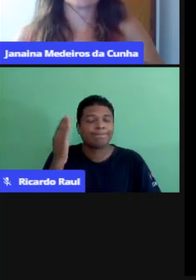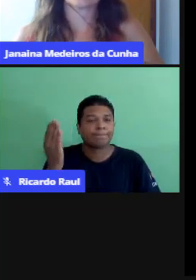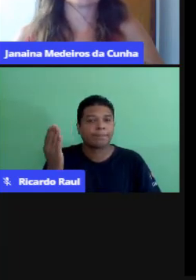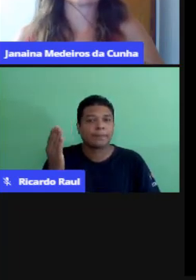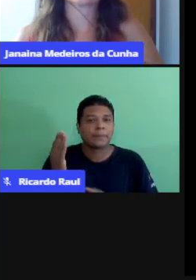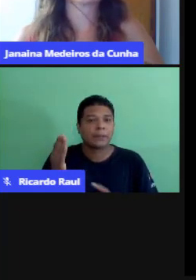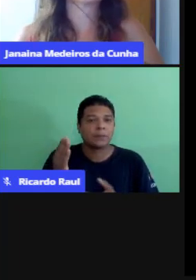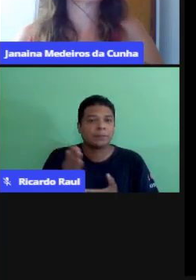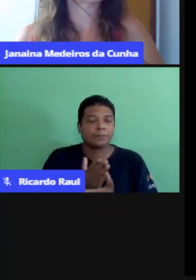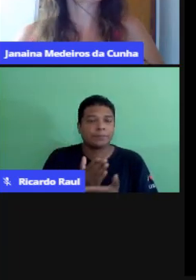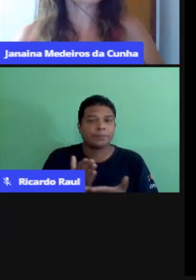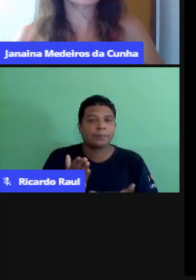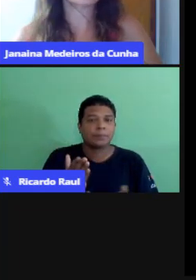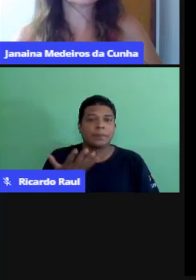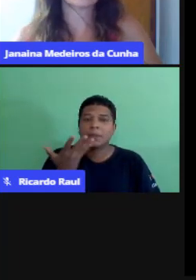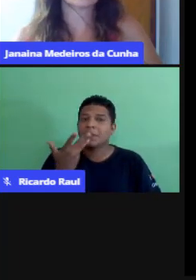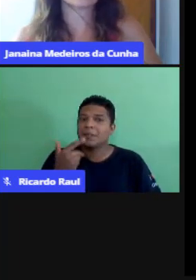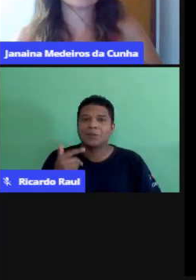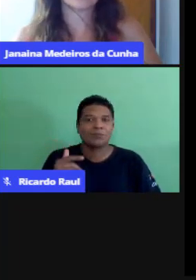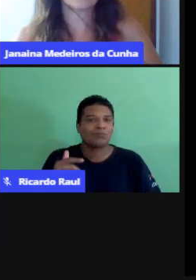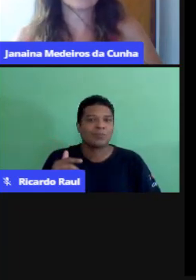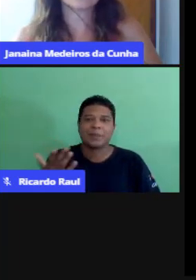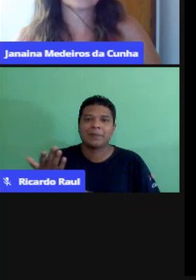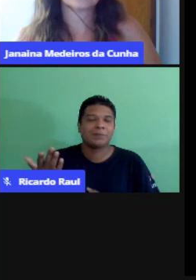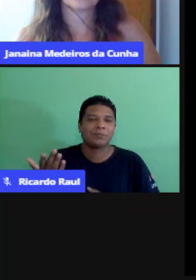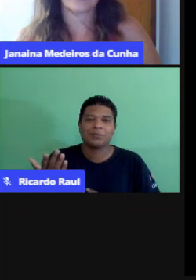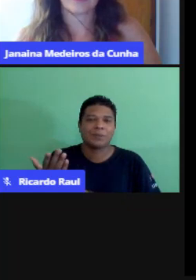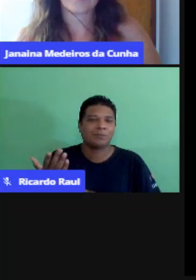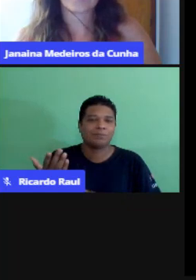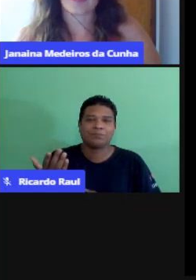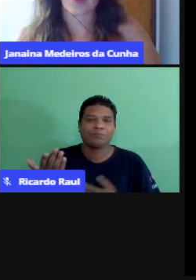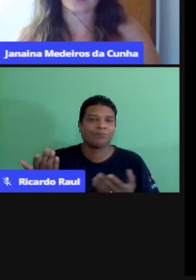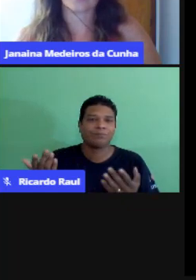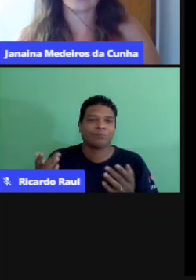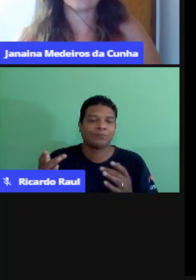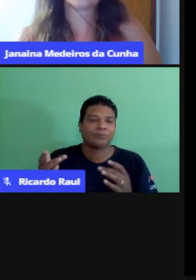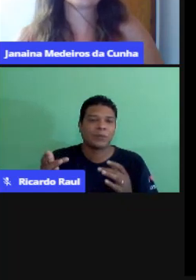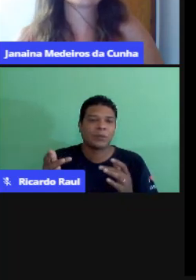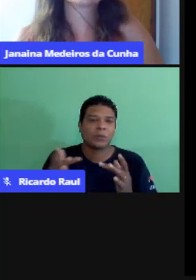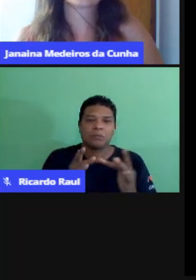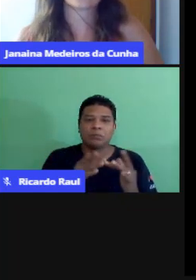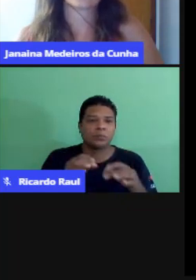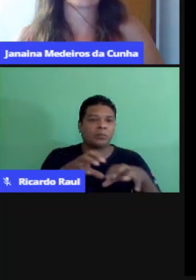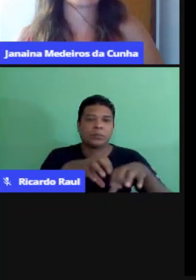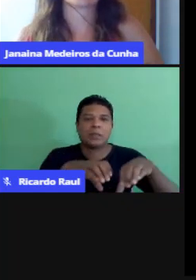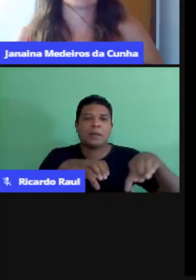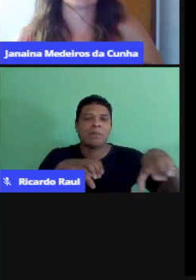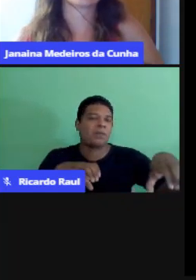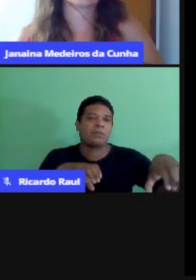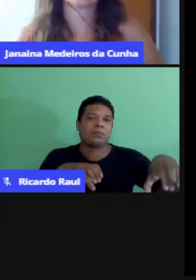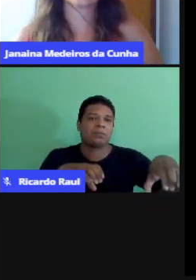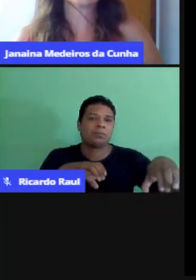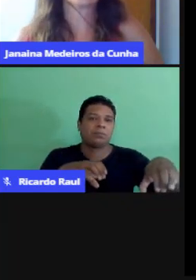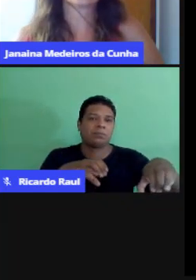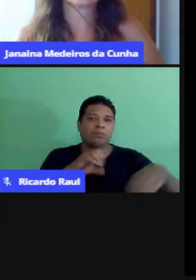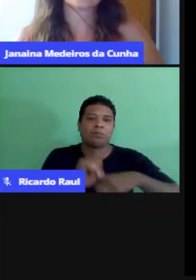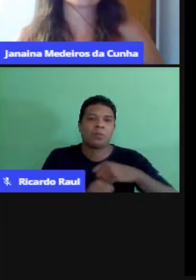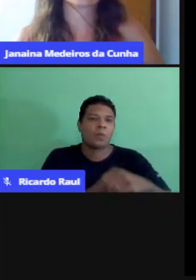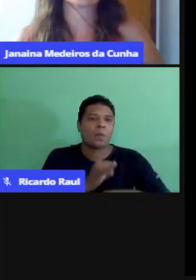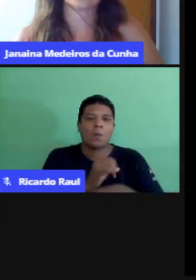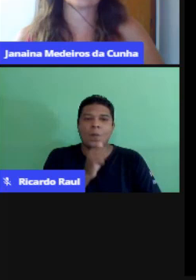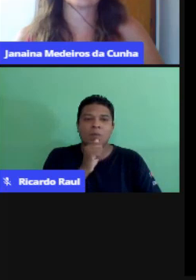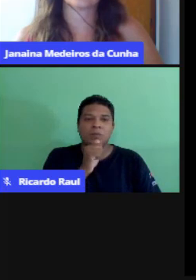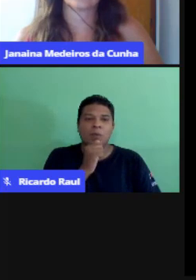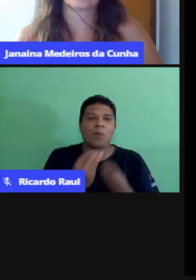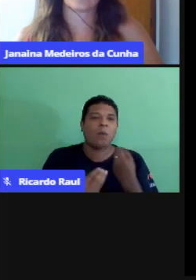muita realidade que essa criança não tem contato nenhum, né? Remoto. E o que fazer com essa criança que não possui